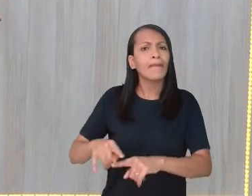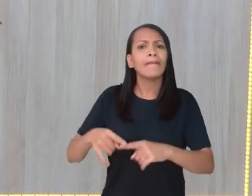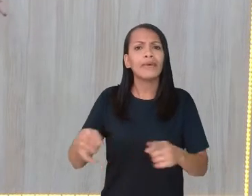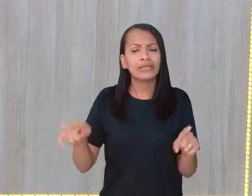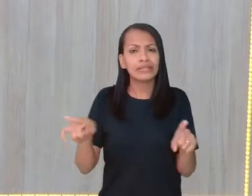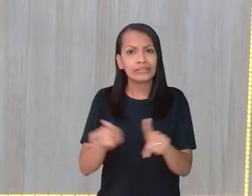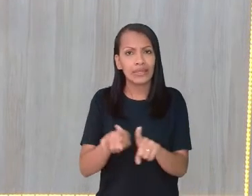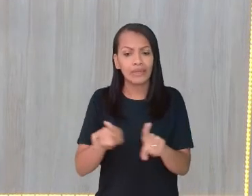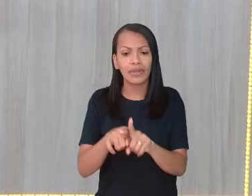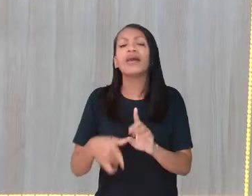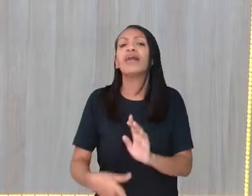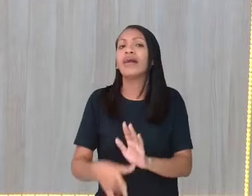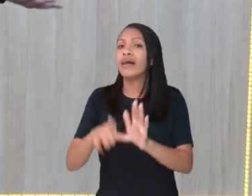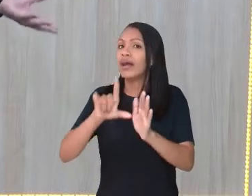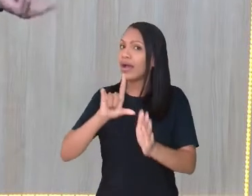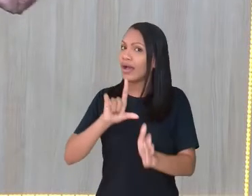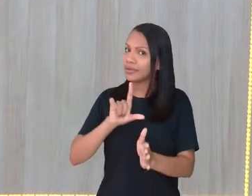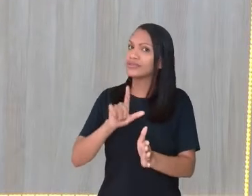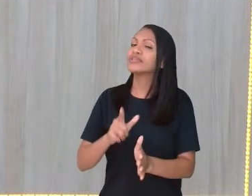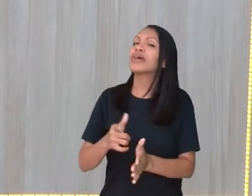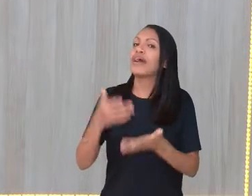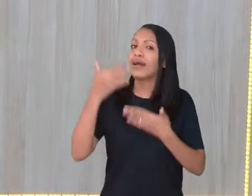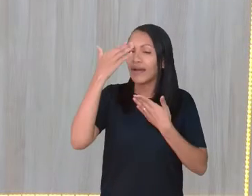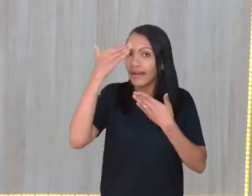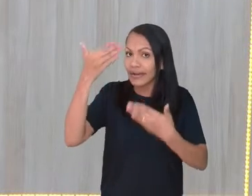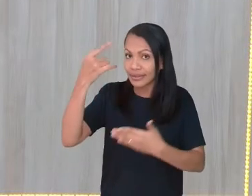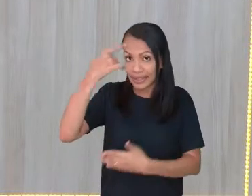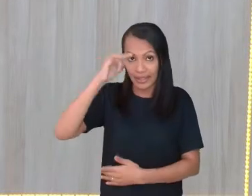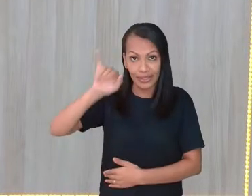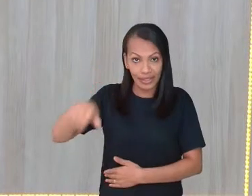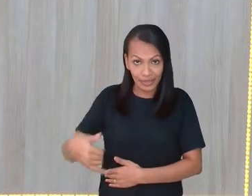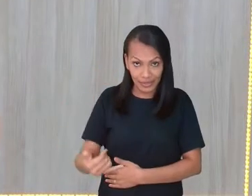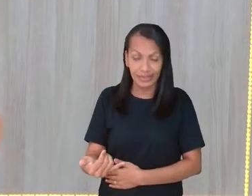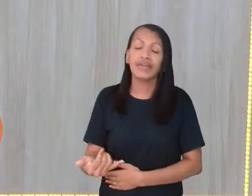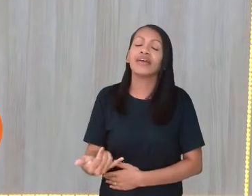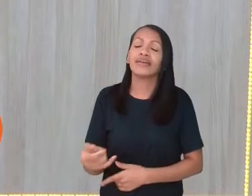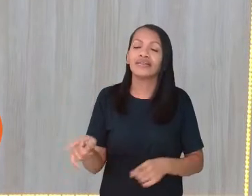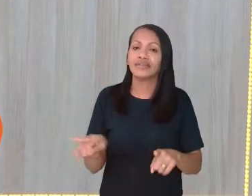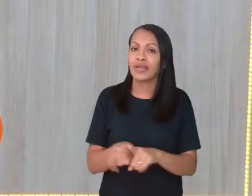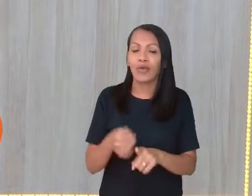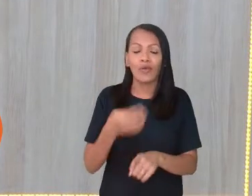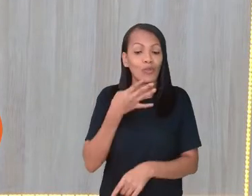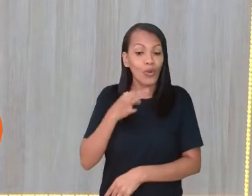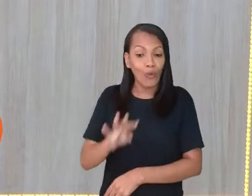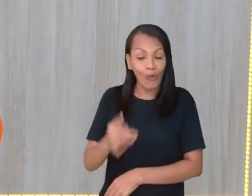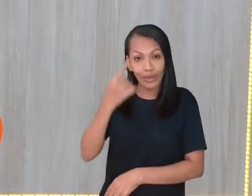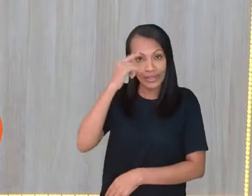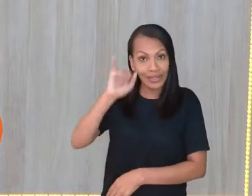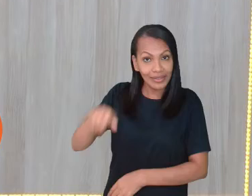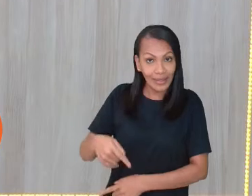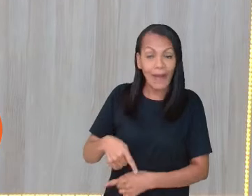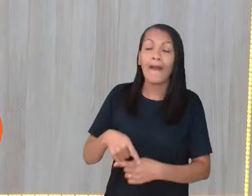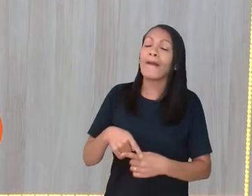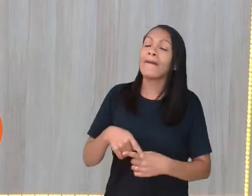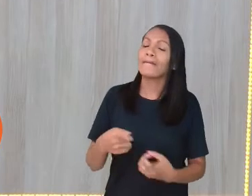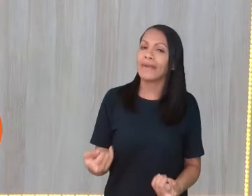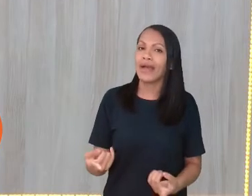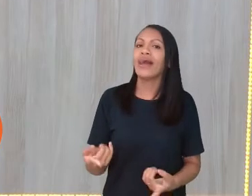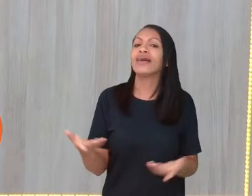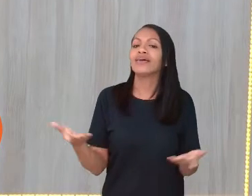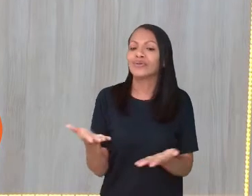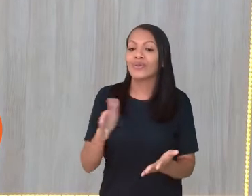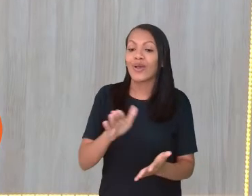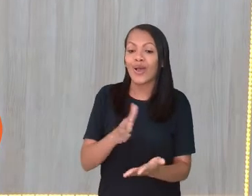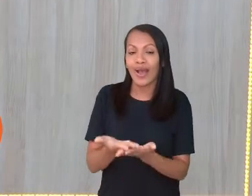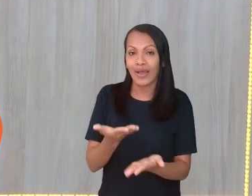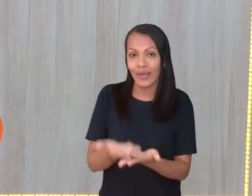quero antes agradecer a nossa querida Jéssica, que já fez uma aula minha hoje, eu ainda não a conhecia, mas ela está aqui tornando a nossa aula